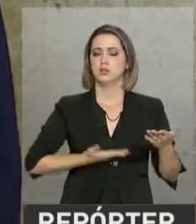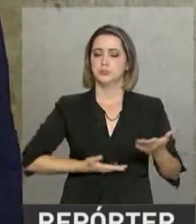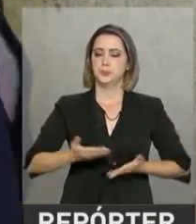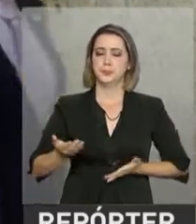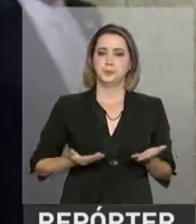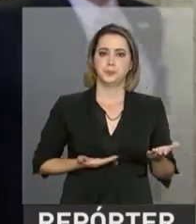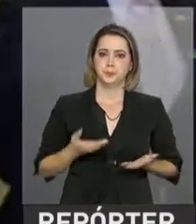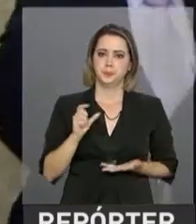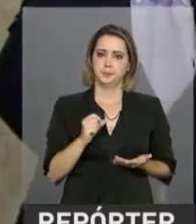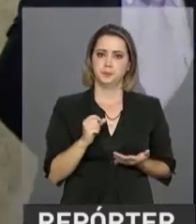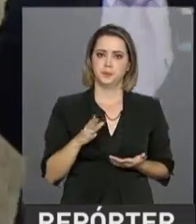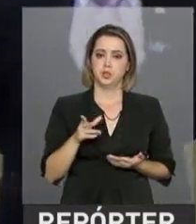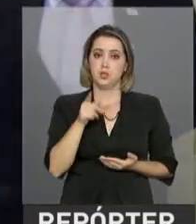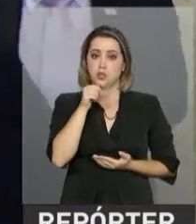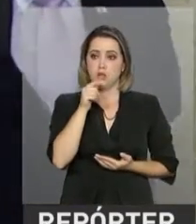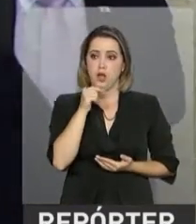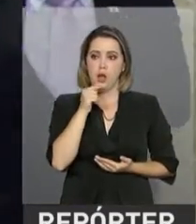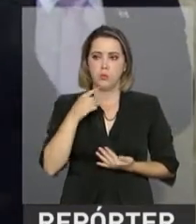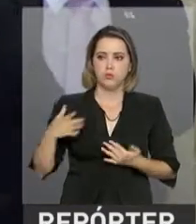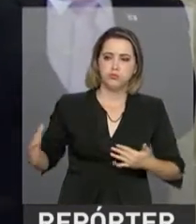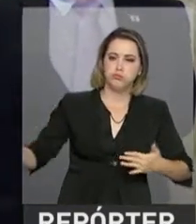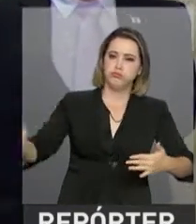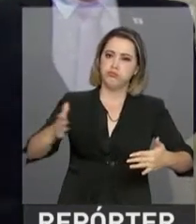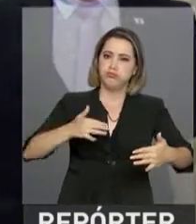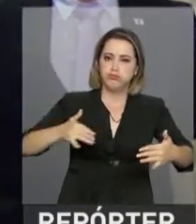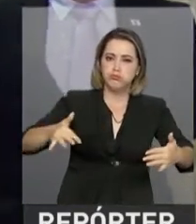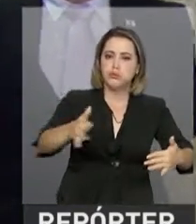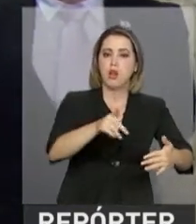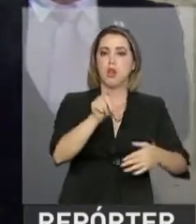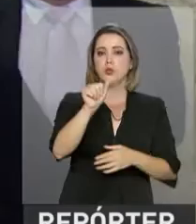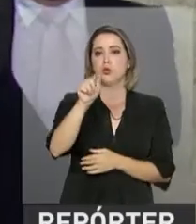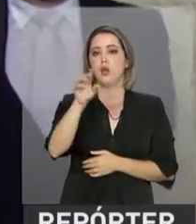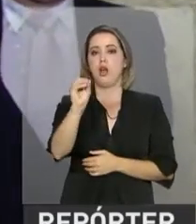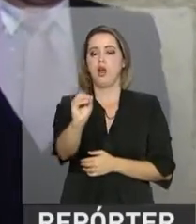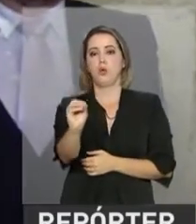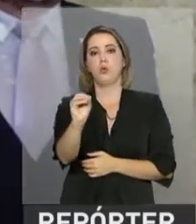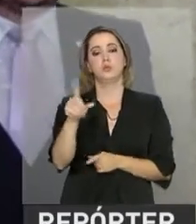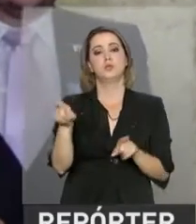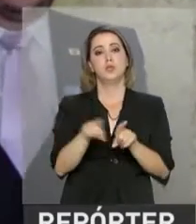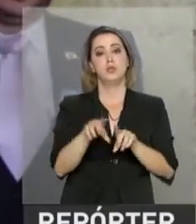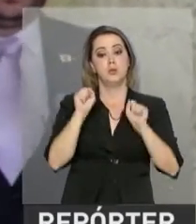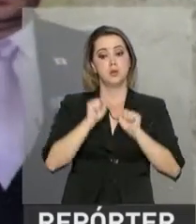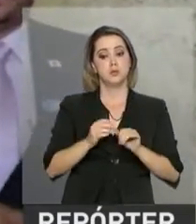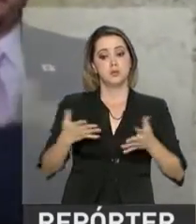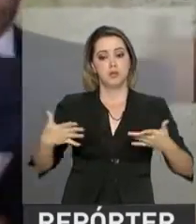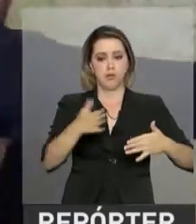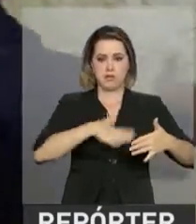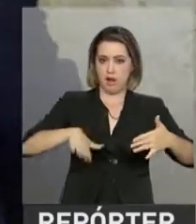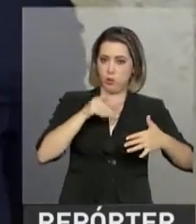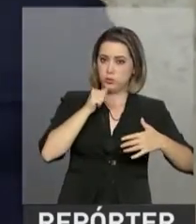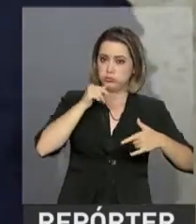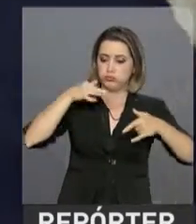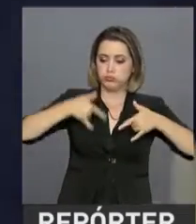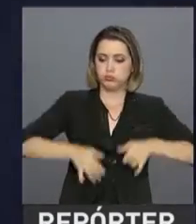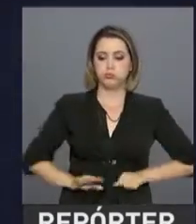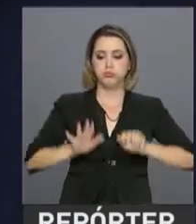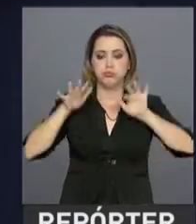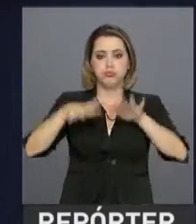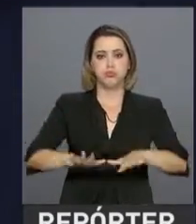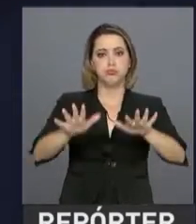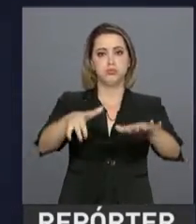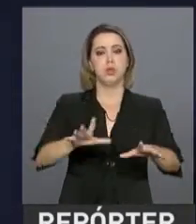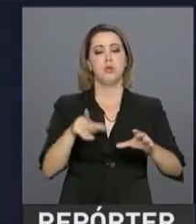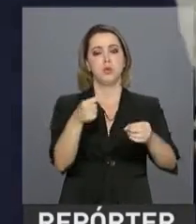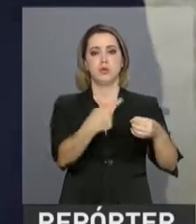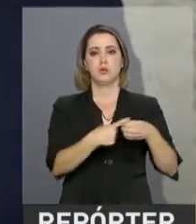de captação de água o lago paranoá que permitiram o abastecimento de regiões que hoje sofre